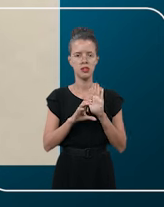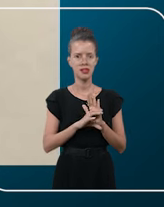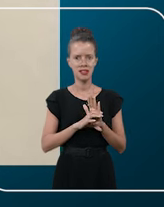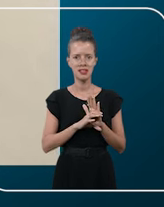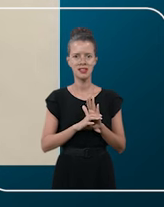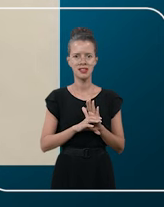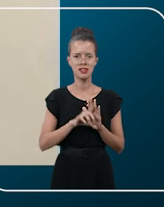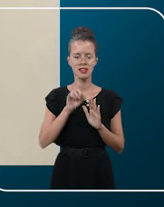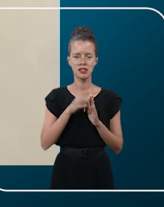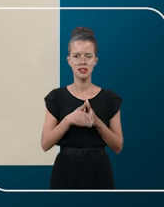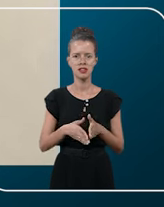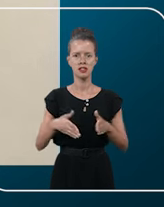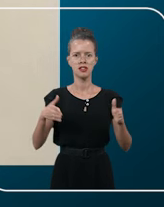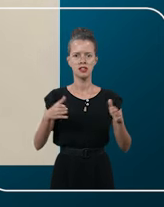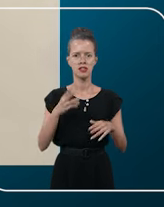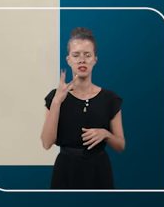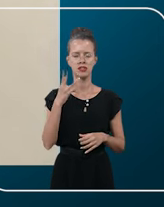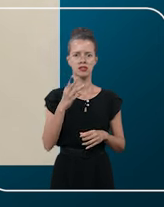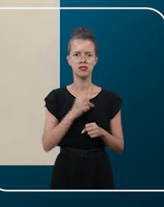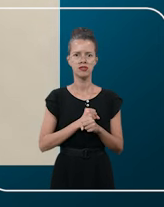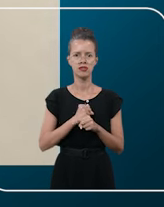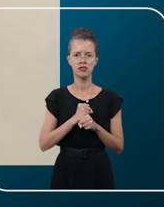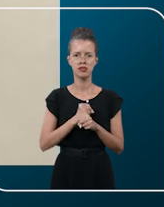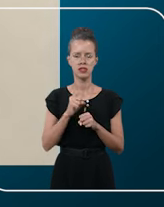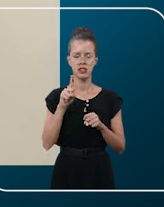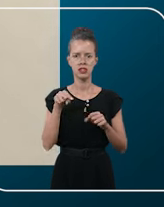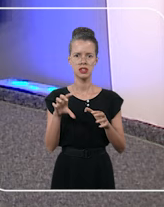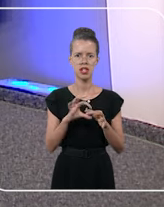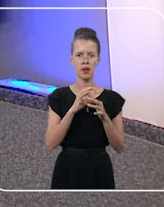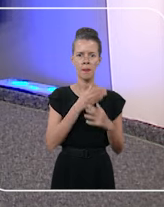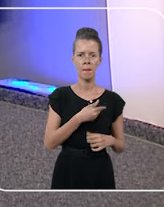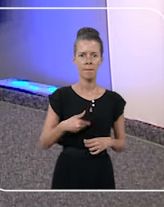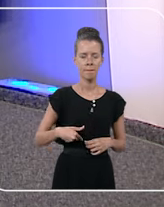a relação com o Estado, que é também de 5 anos.